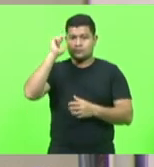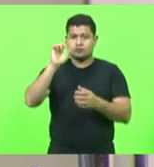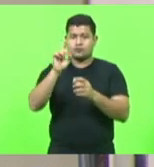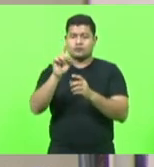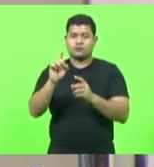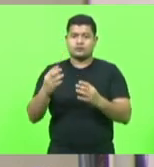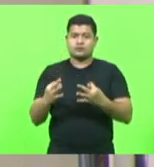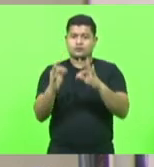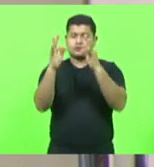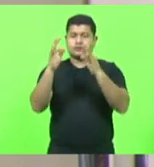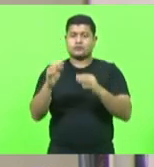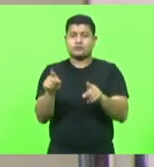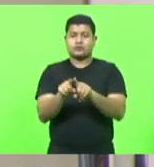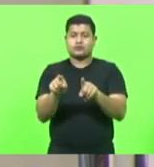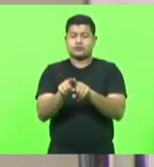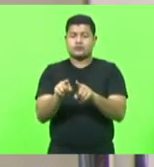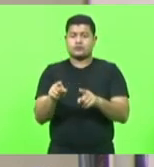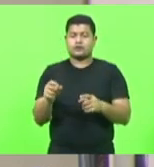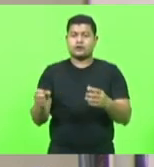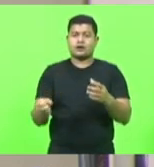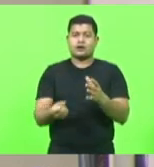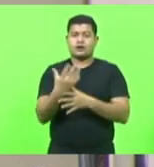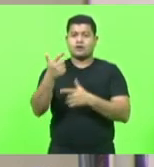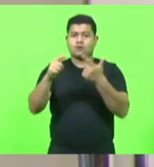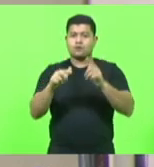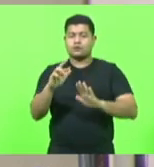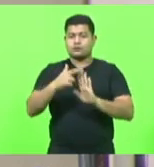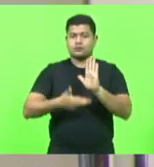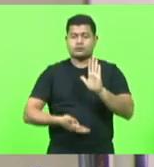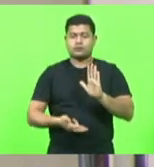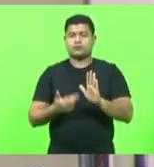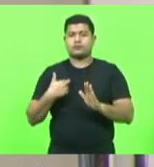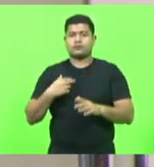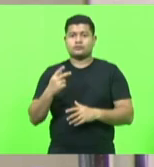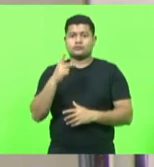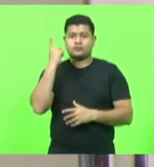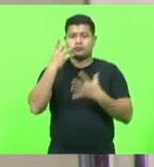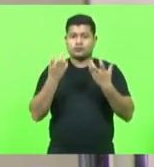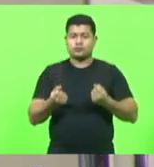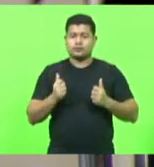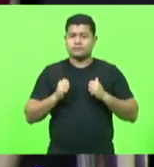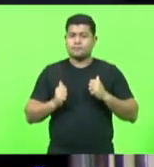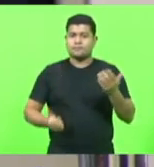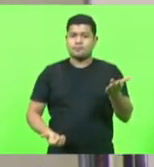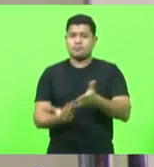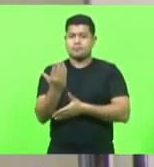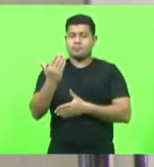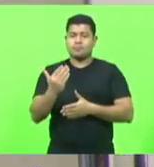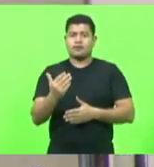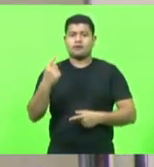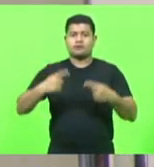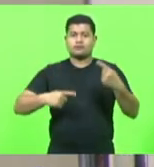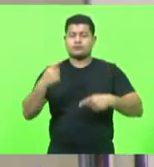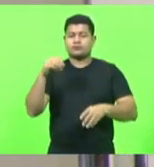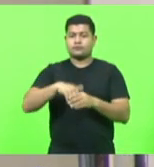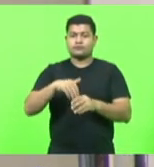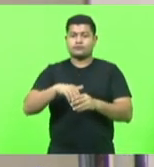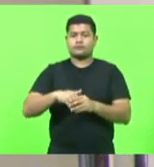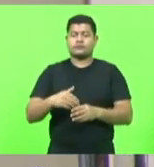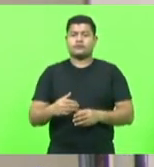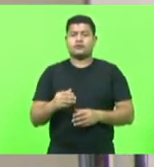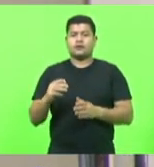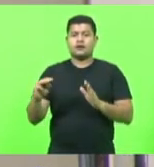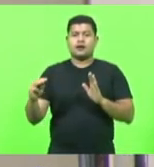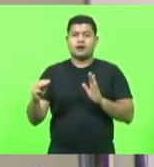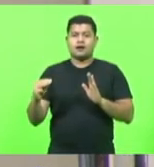outras providências. Deputados que aprovam, permaneçam como se encontram. Aprovado por unanimidade. Discussão e votação em turno único da mensagem